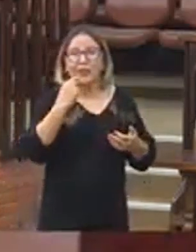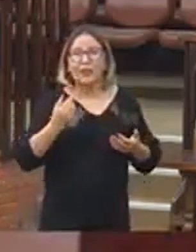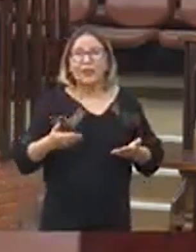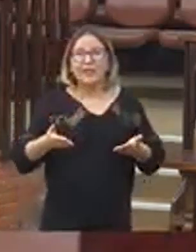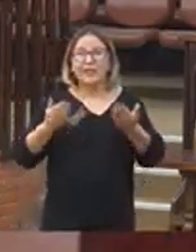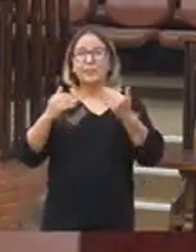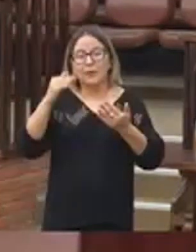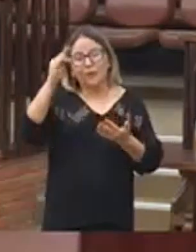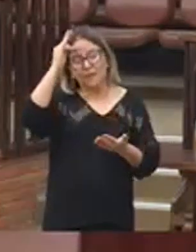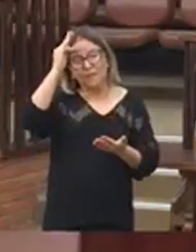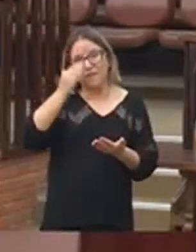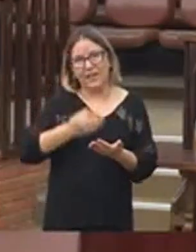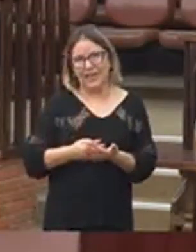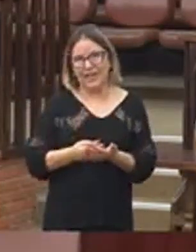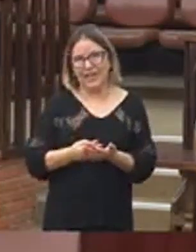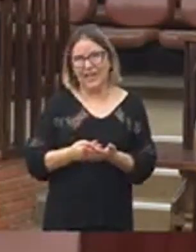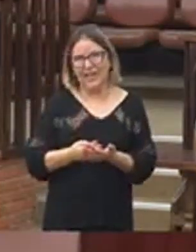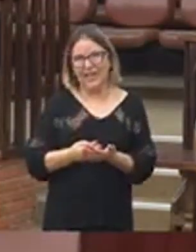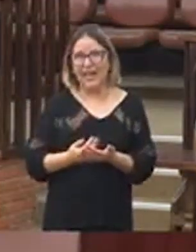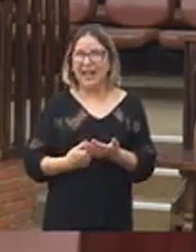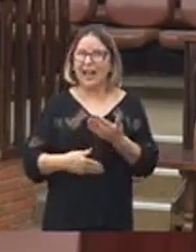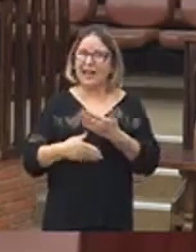Pela pregação da palavra de Cristo.